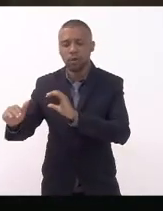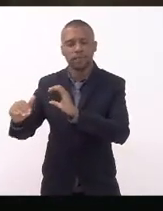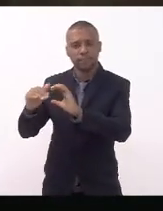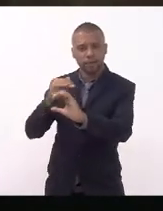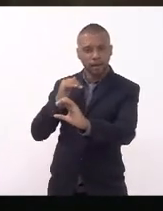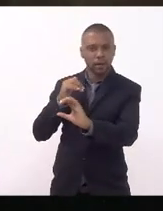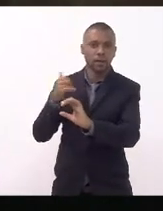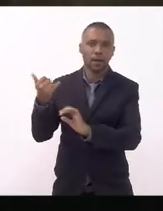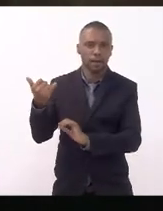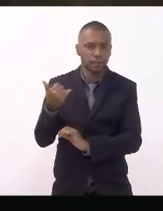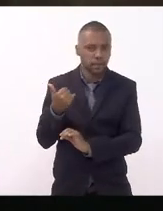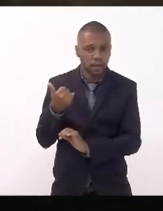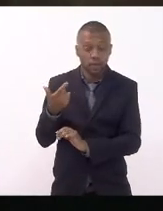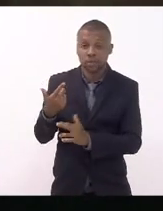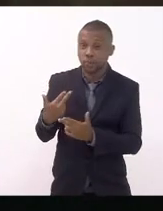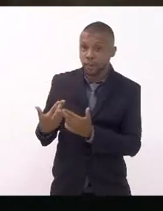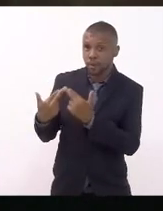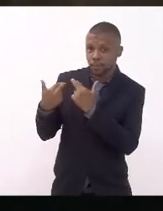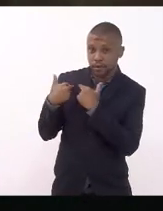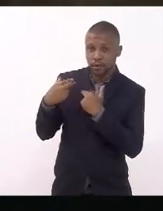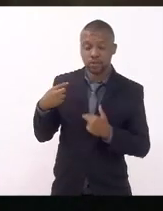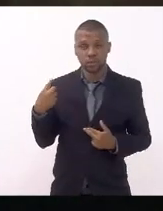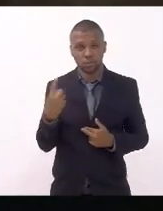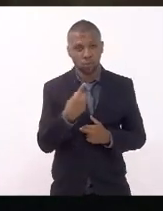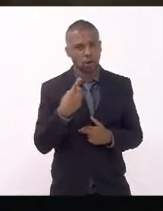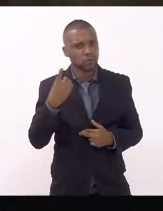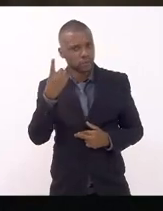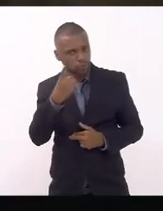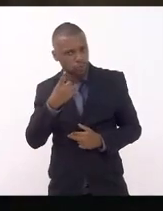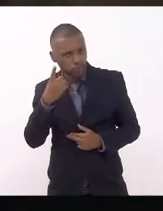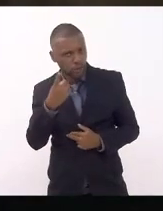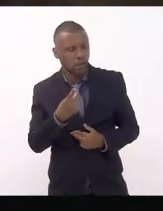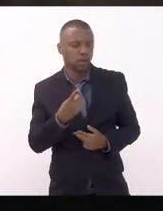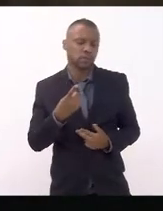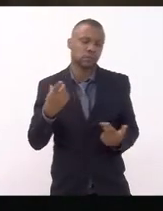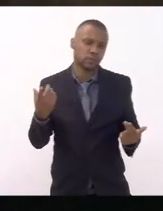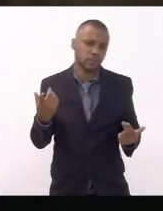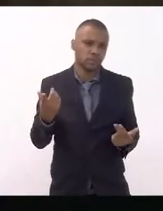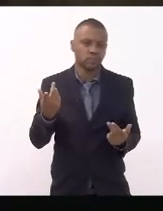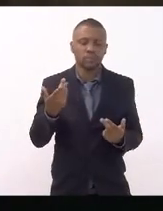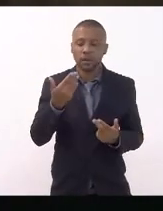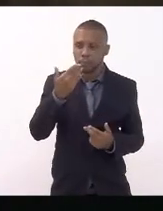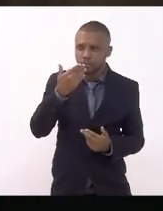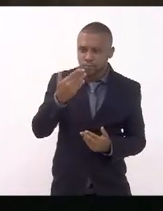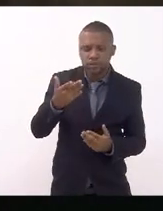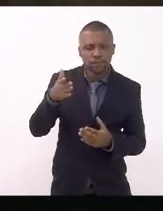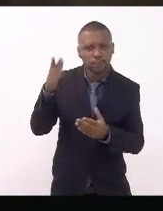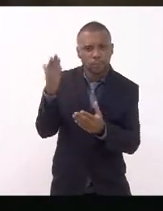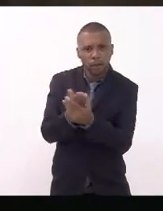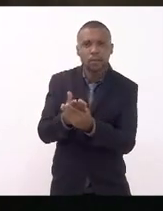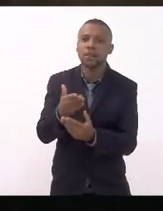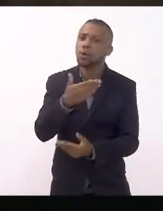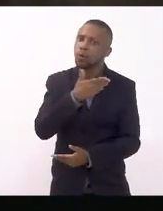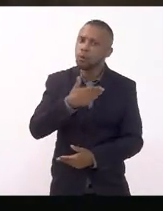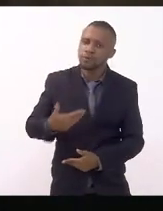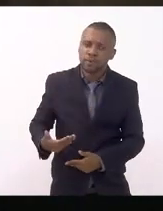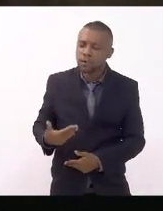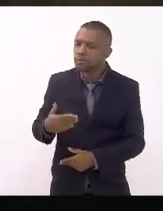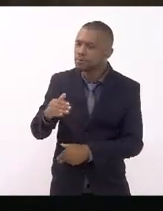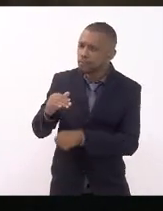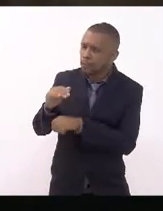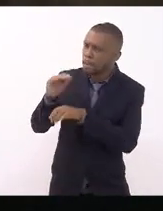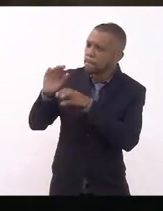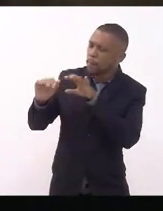mensagem. É responsabilidade nossa, deputada, acionar o governo do estado para que diga a